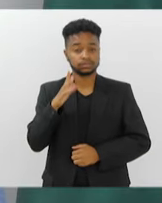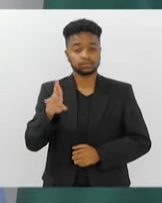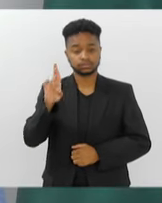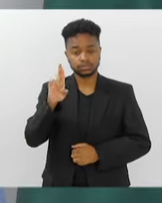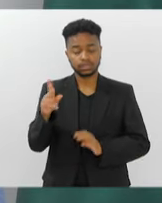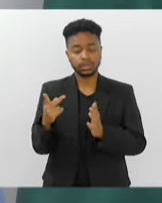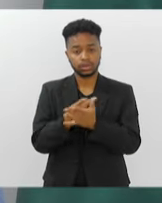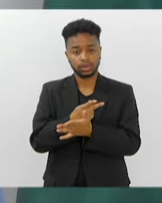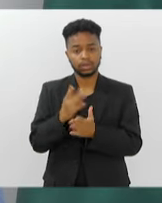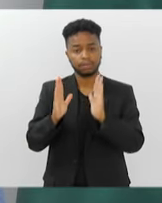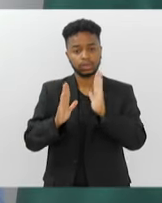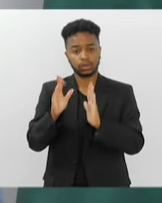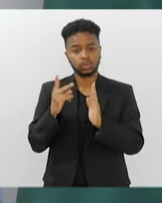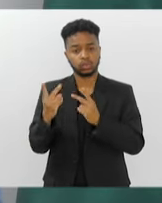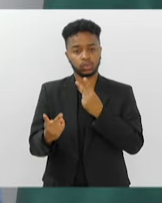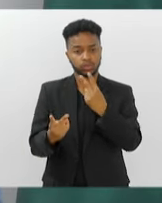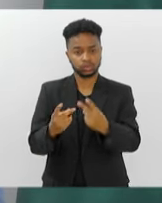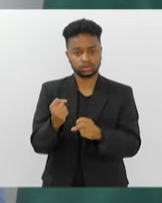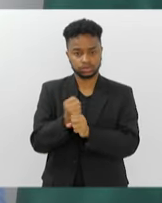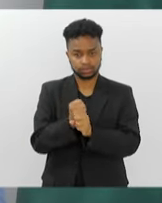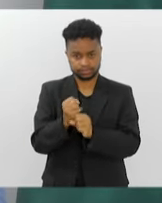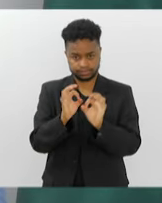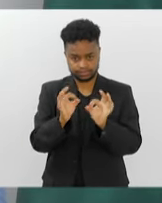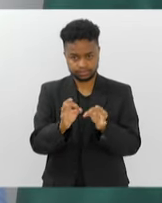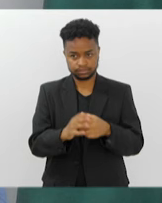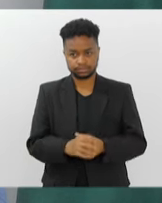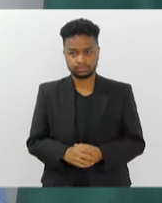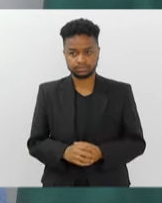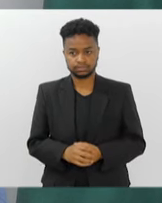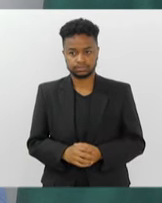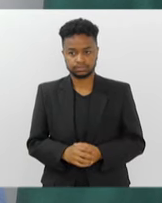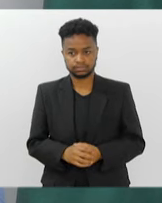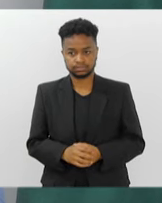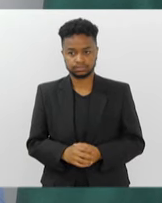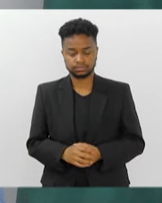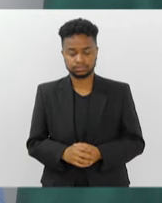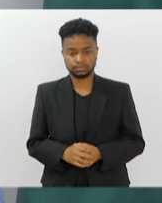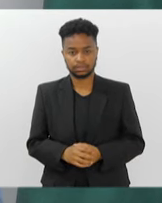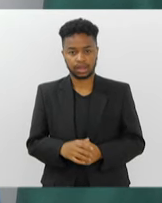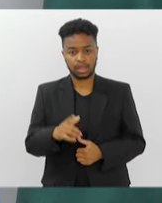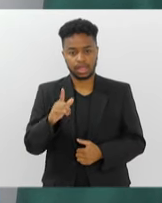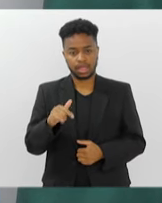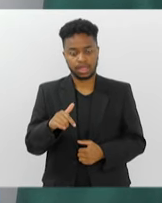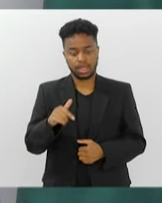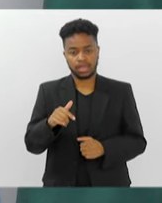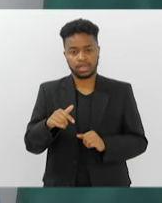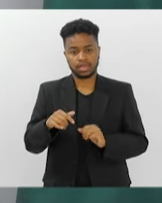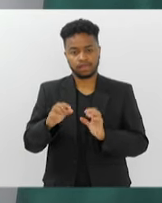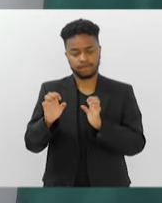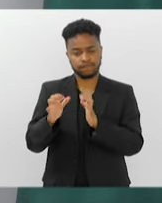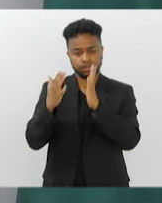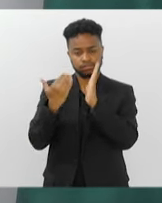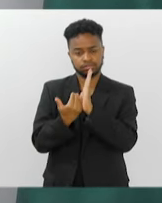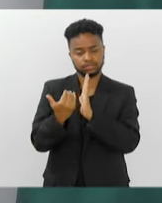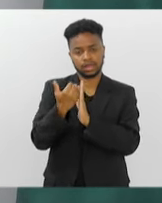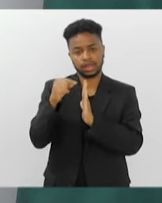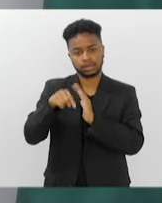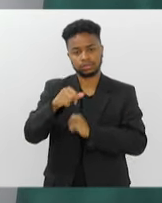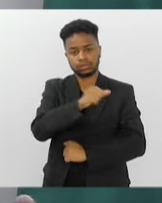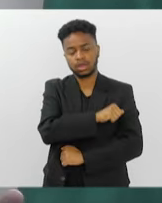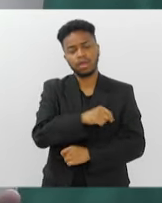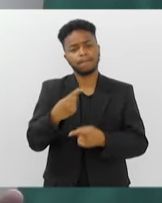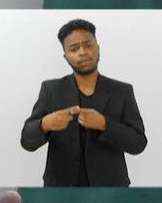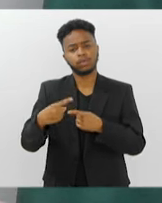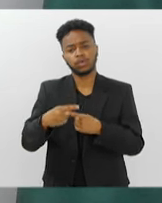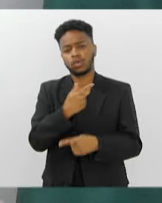dois em do anos o maior beneficiado é o Governo do Estado do Rio de Janeiro certo por qual motivo o governo do estado